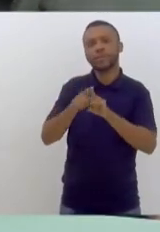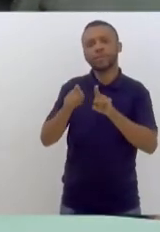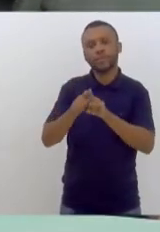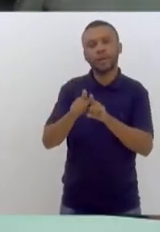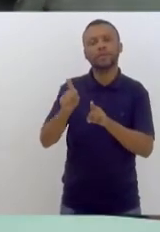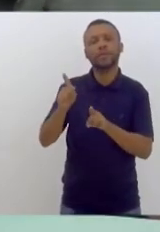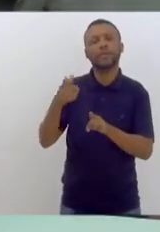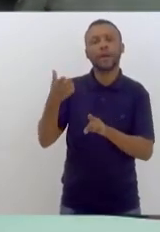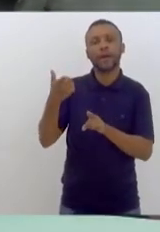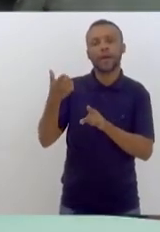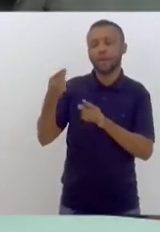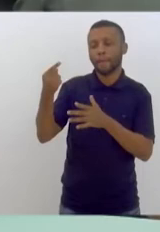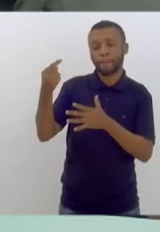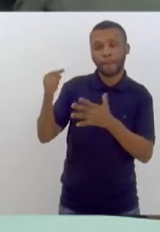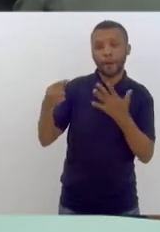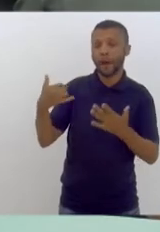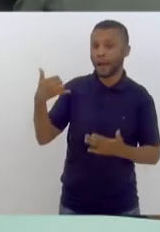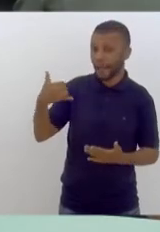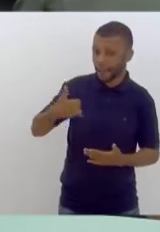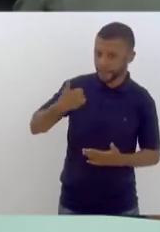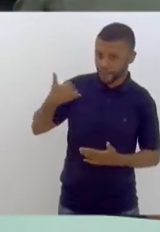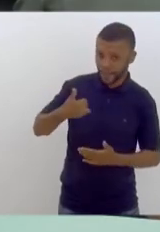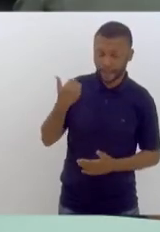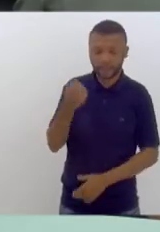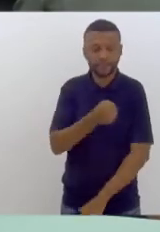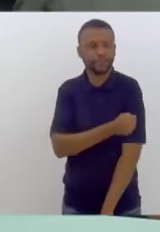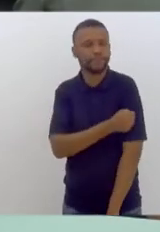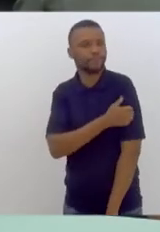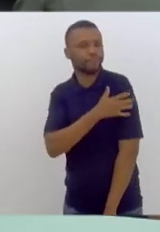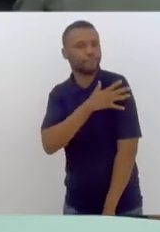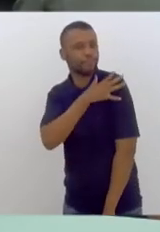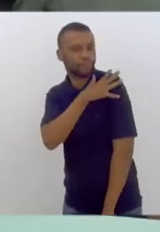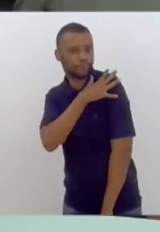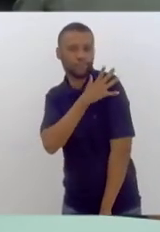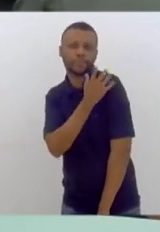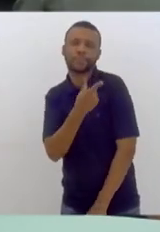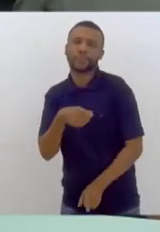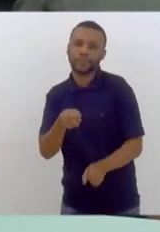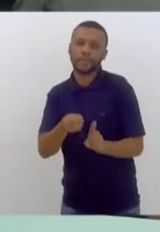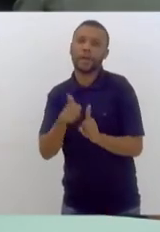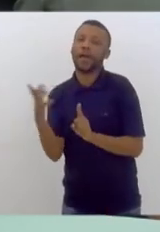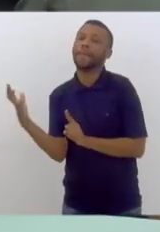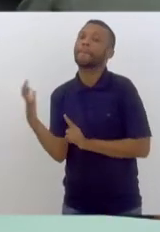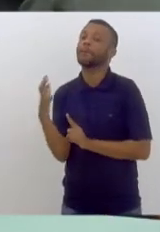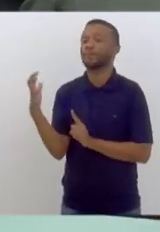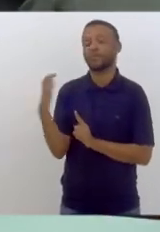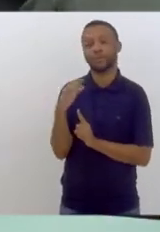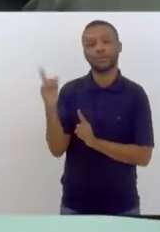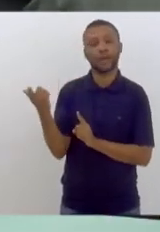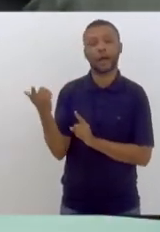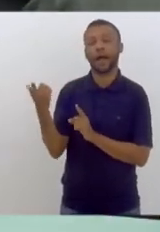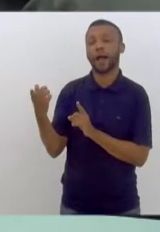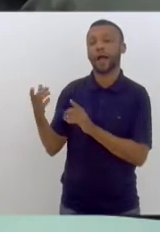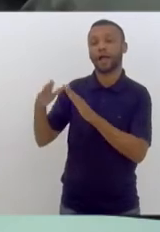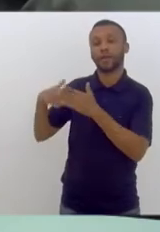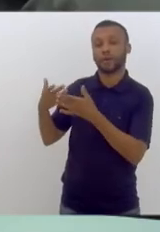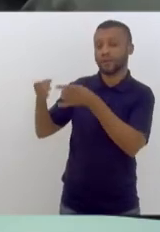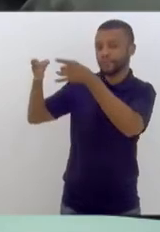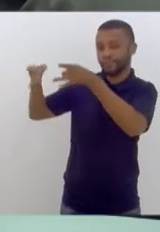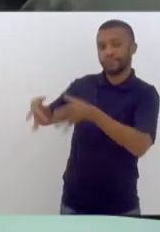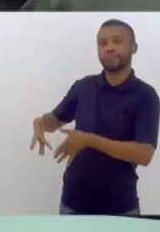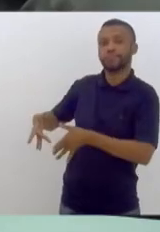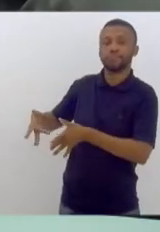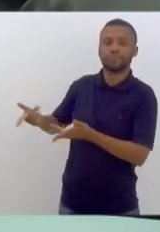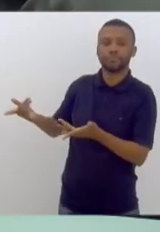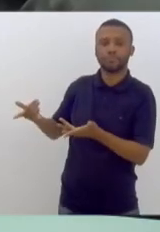idade-série, que eu acho um indicador muito importante, que afeta em demasia a evasão escolar também, né? Então, eu acho que esse é um